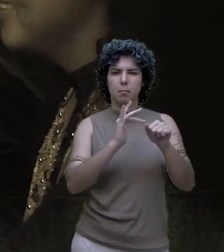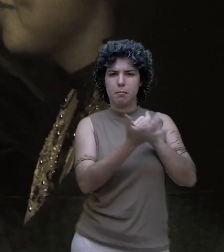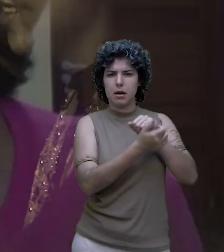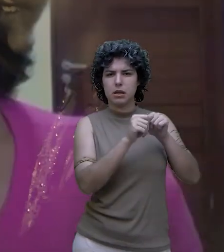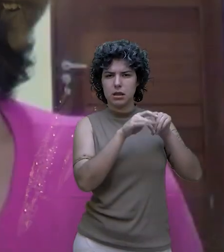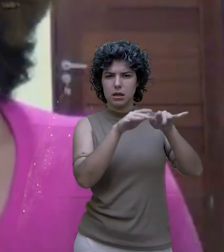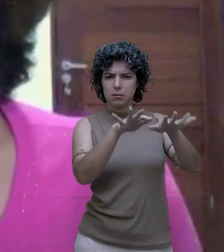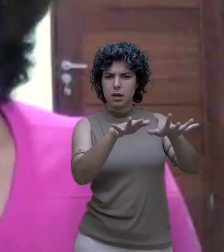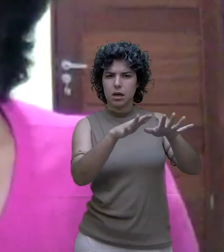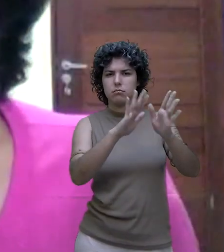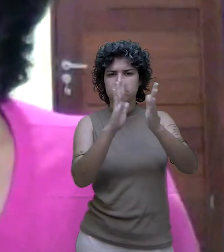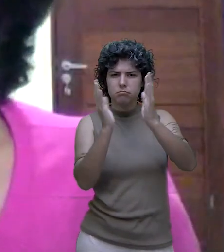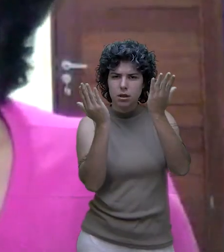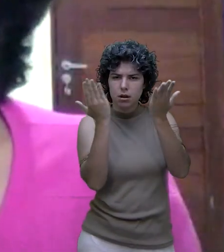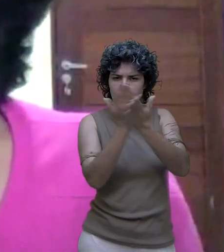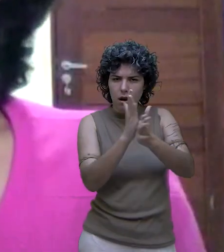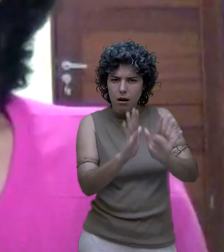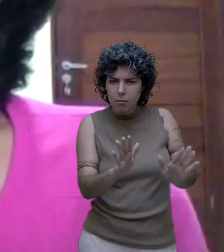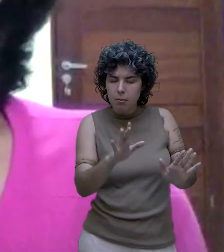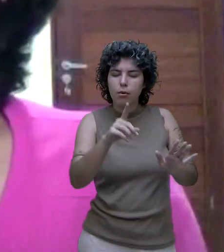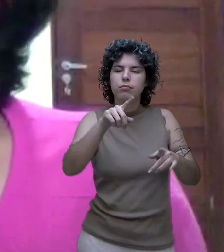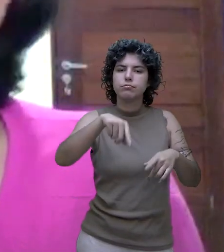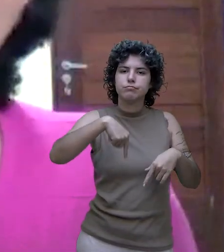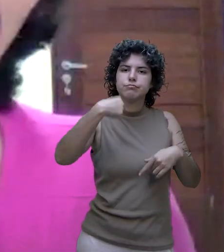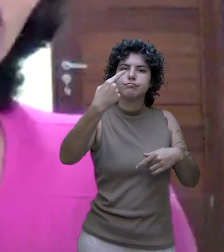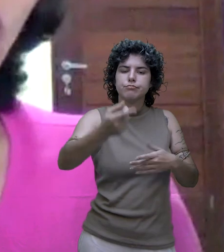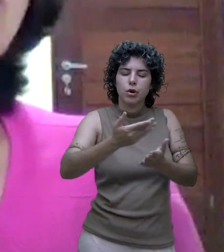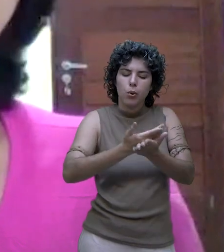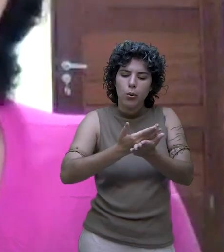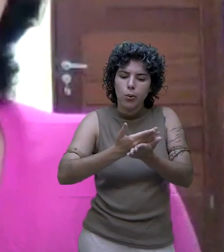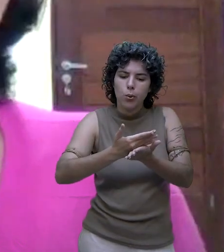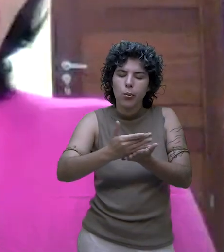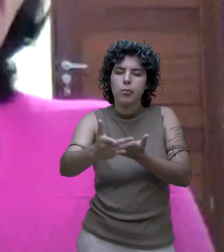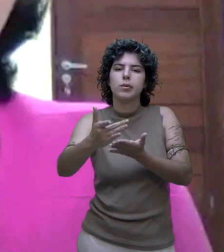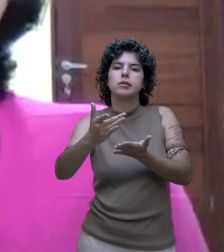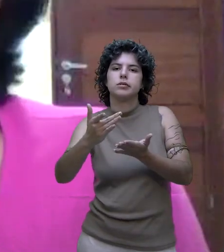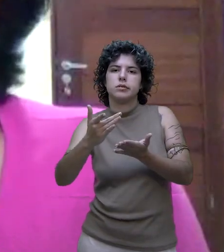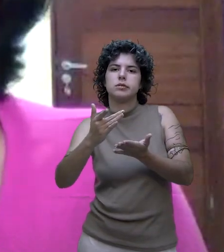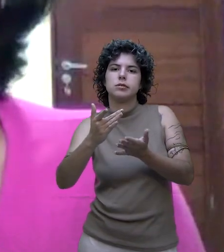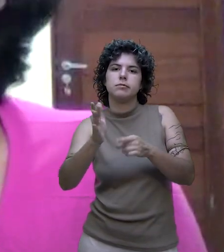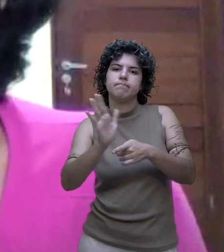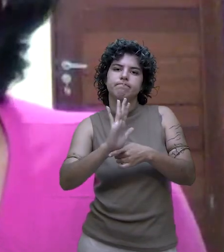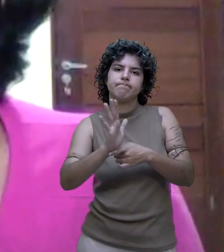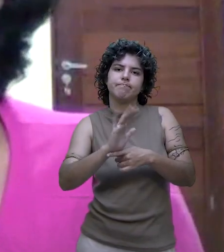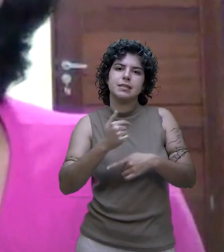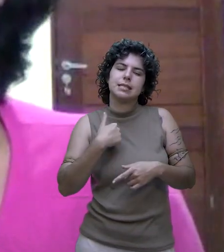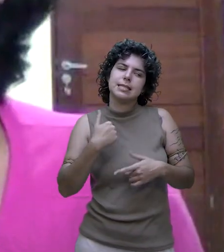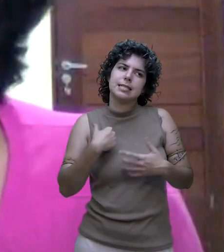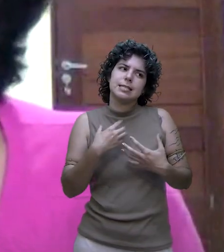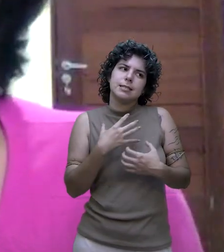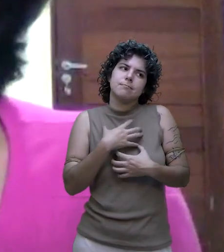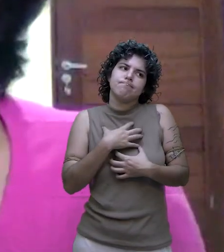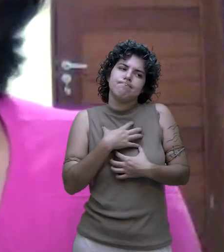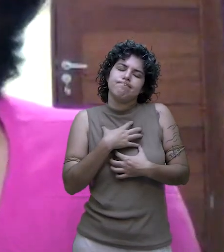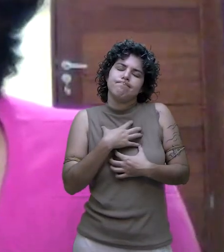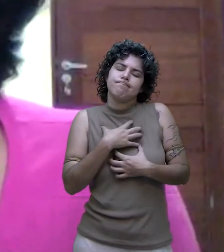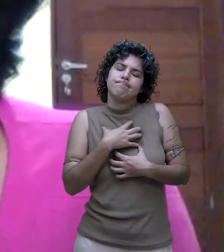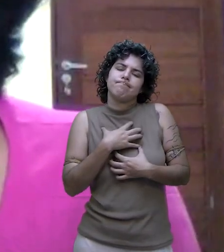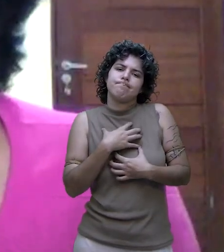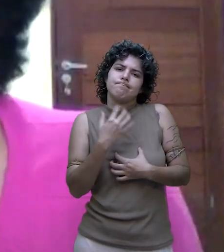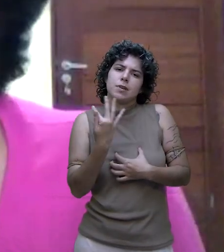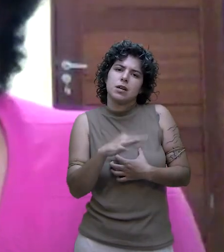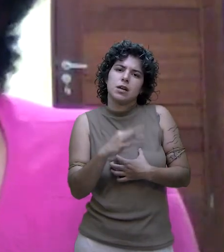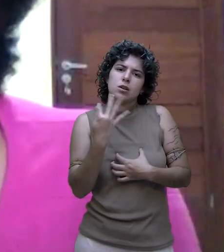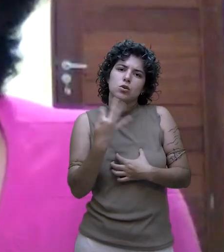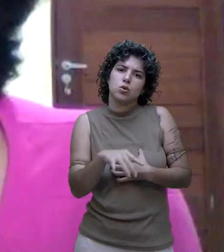dele, porque eu fiquei com aquela, sabe, aquela dor da gente ter perdido tantas pessoas queridas em tão pouco